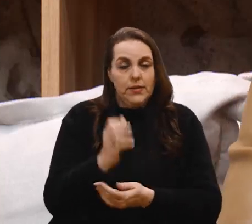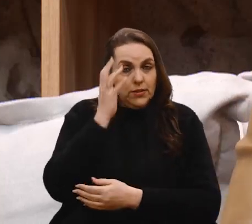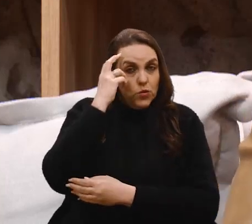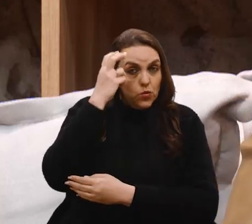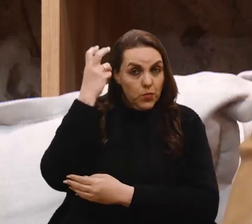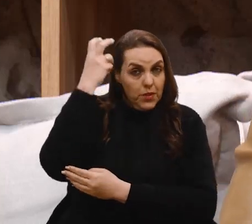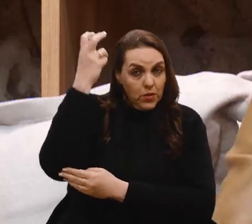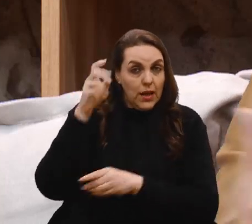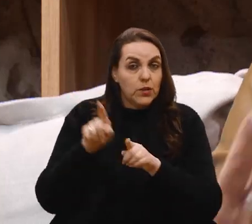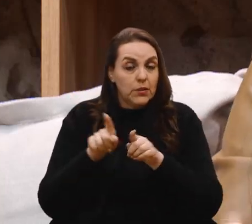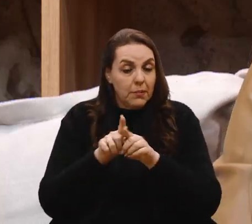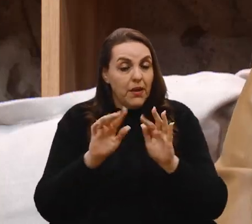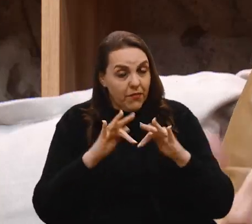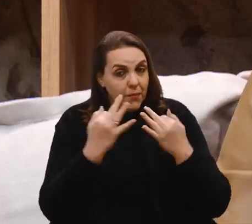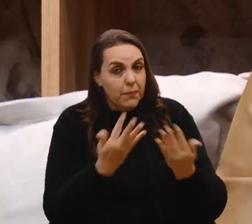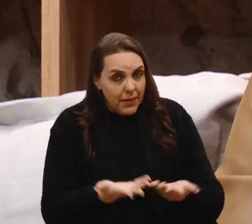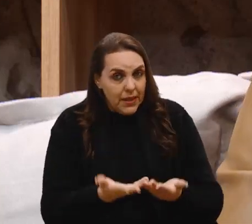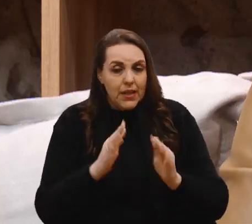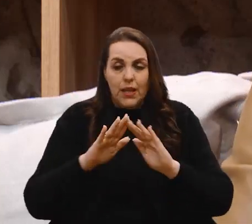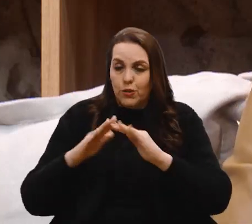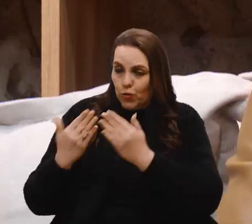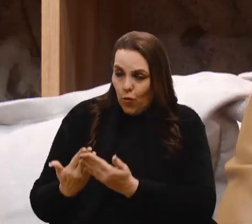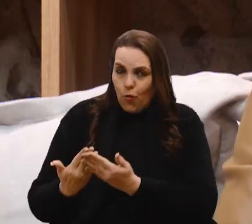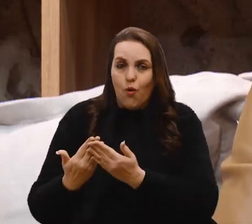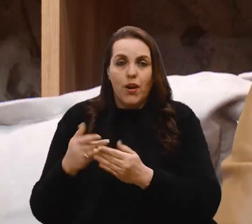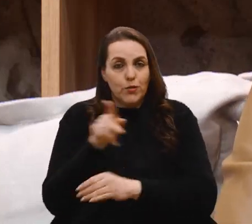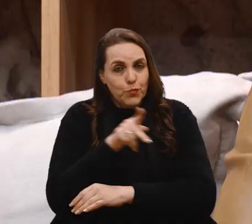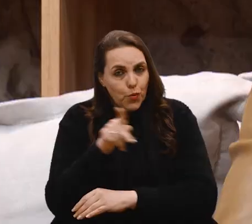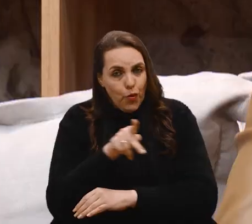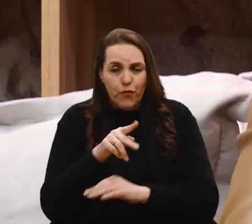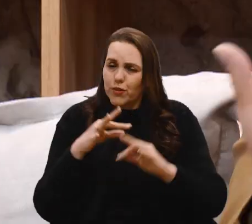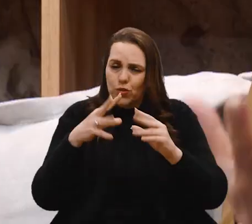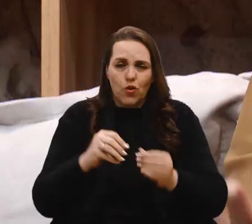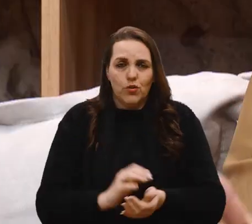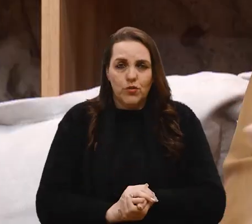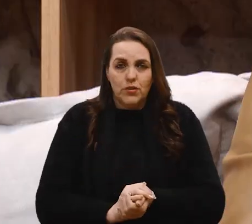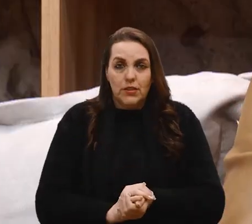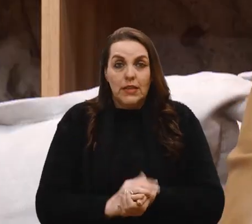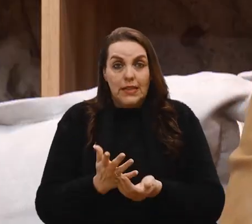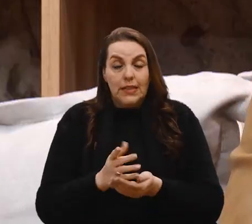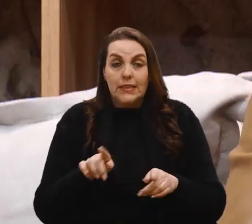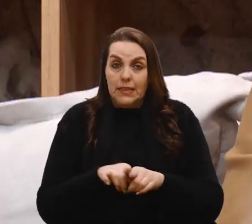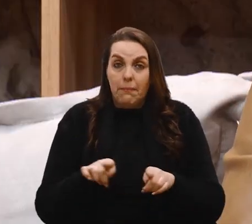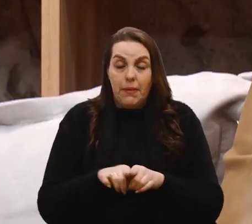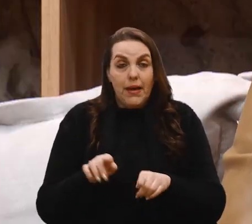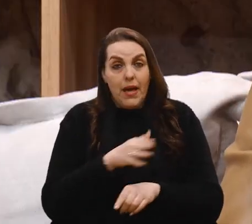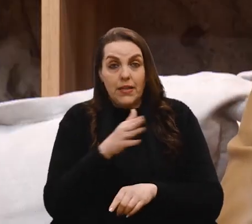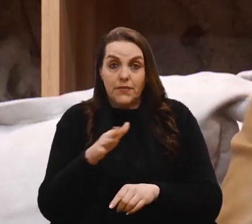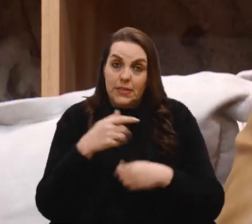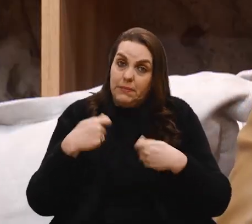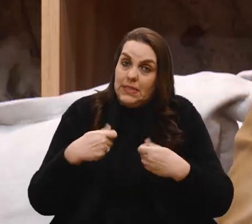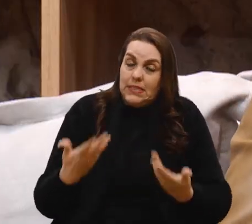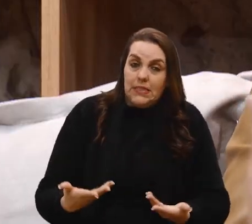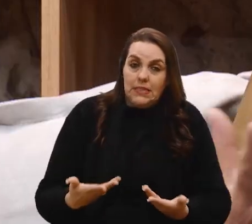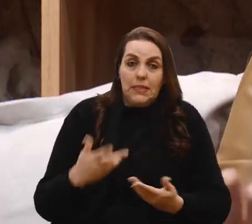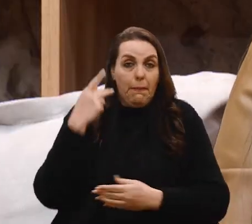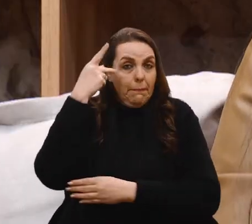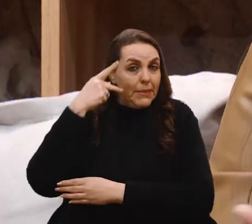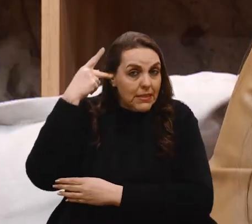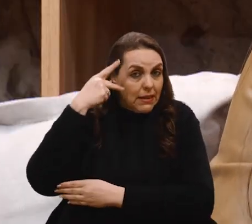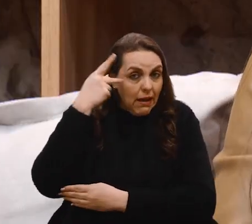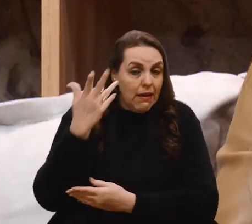né, quanto a família, quanto a escola e os docentes, e toda a parte que, por vezes, precisa de uma